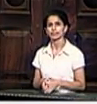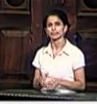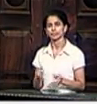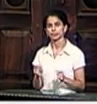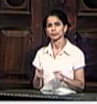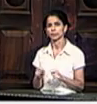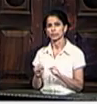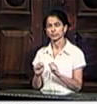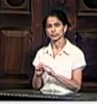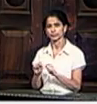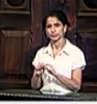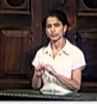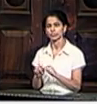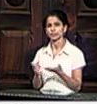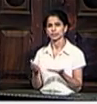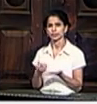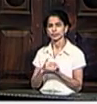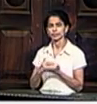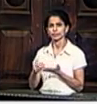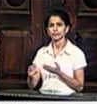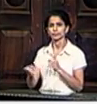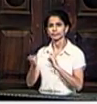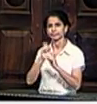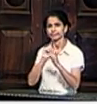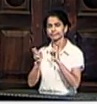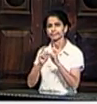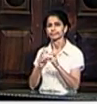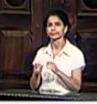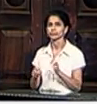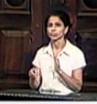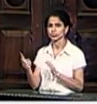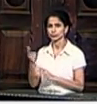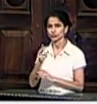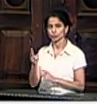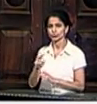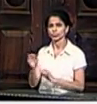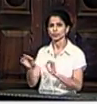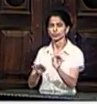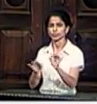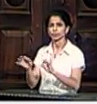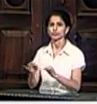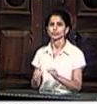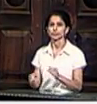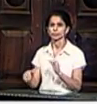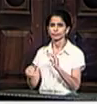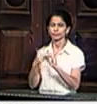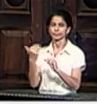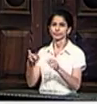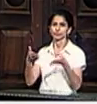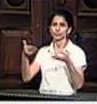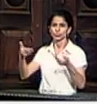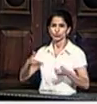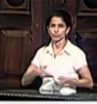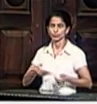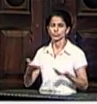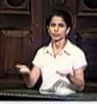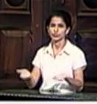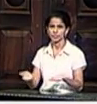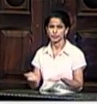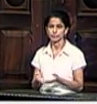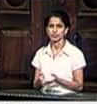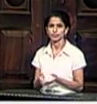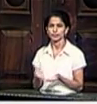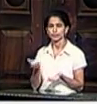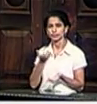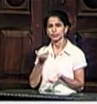forma inicial, a discussão dos 22 projetos que chegam a esta casa. E eu